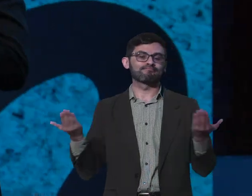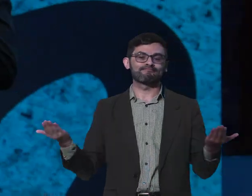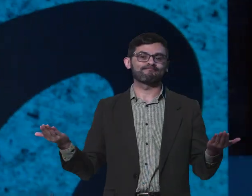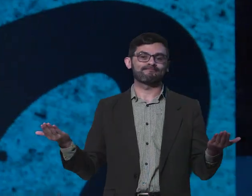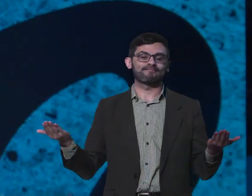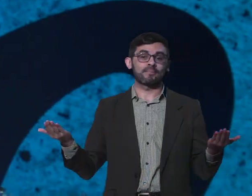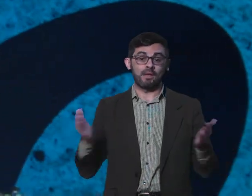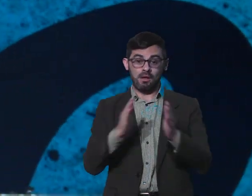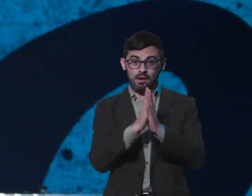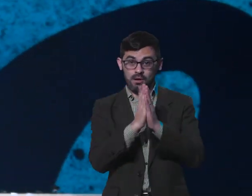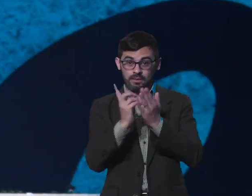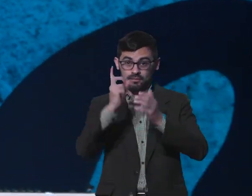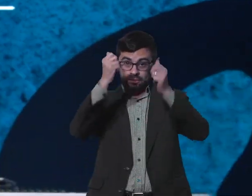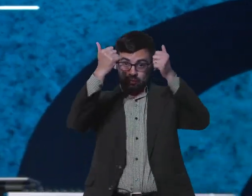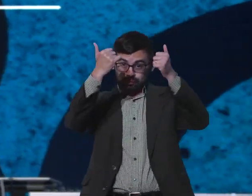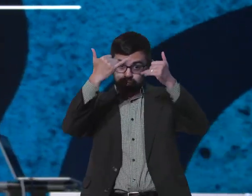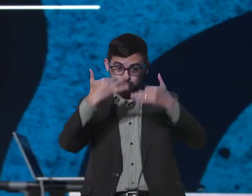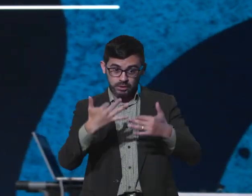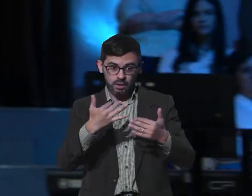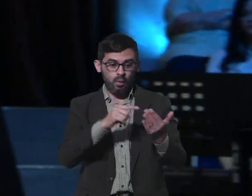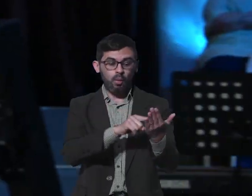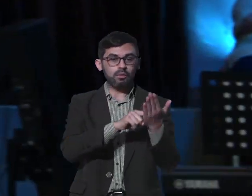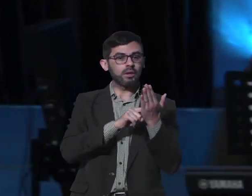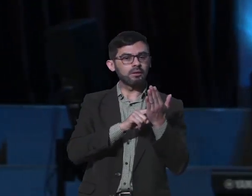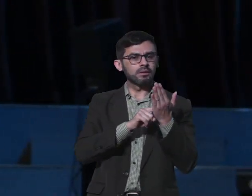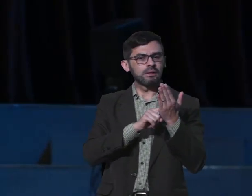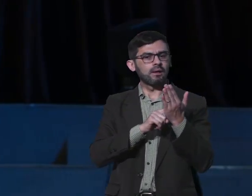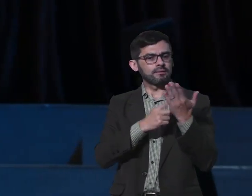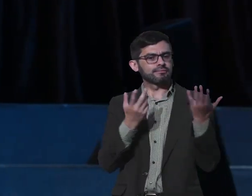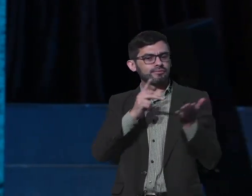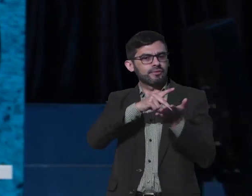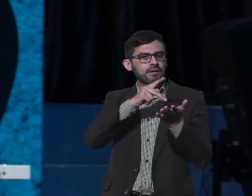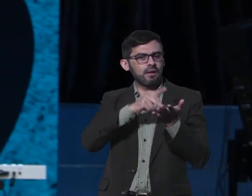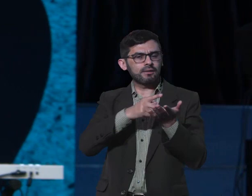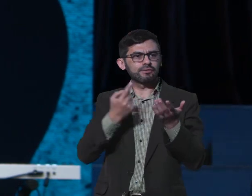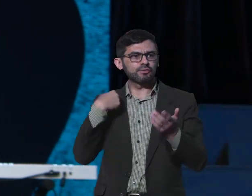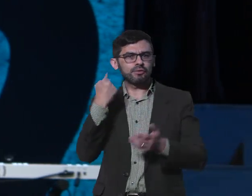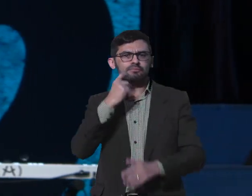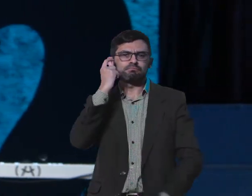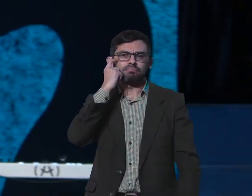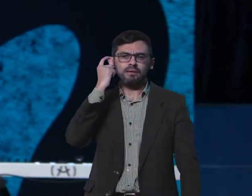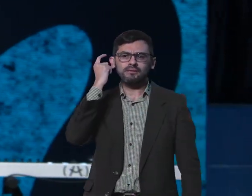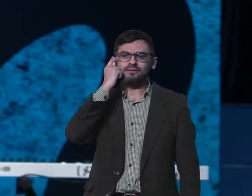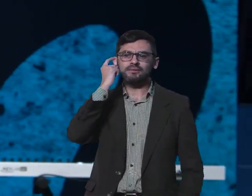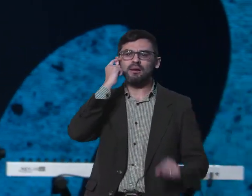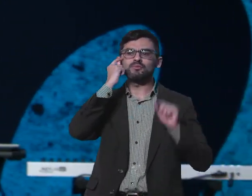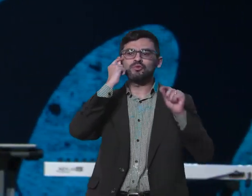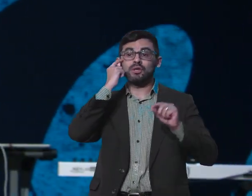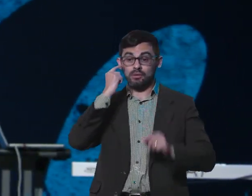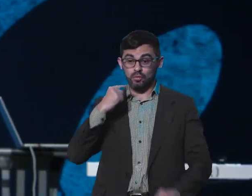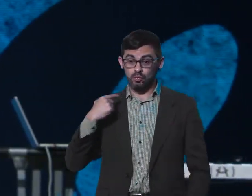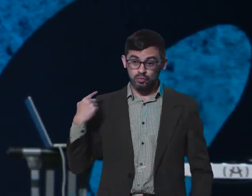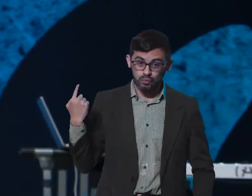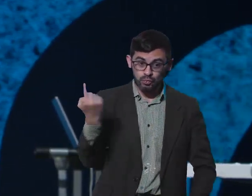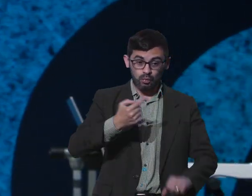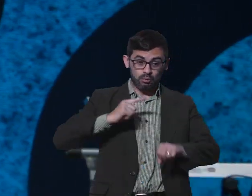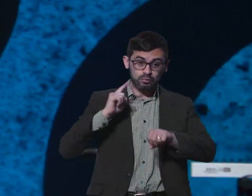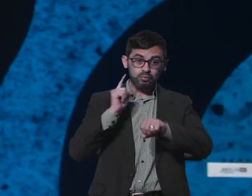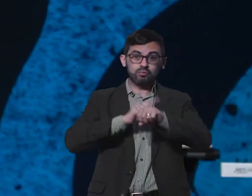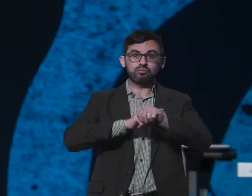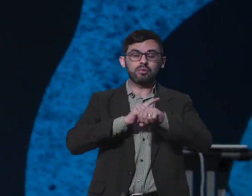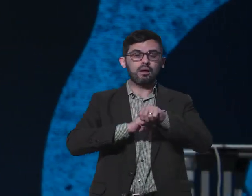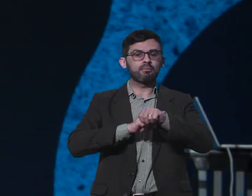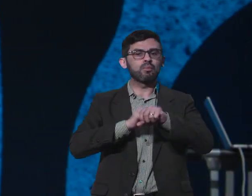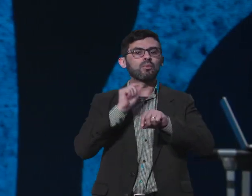Quando a Bíblia traz esse conceito de cronos e nos faz refletir nesse dia sobre o nosso tempo,